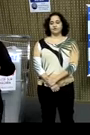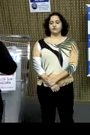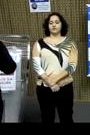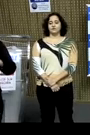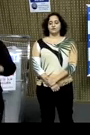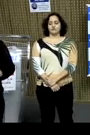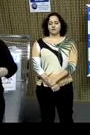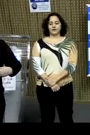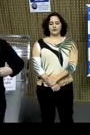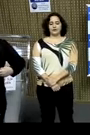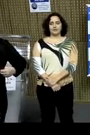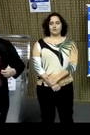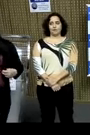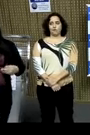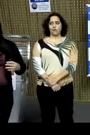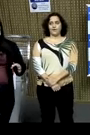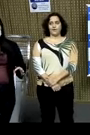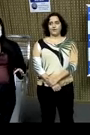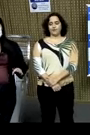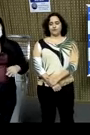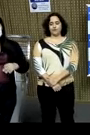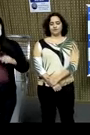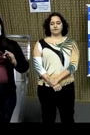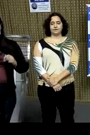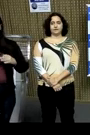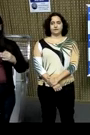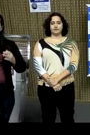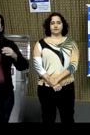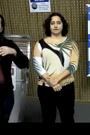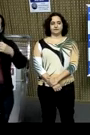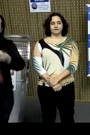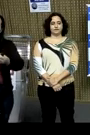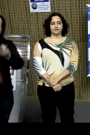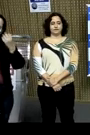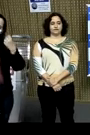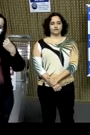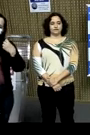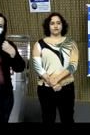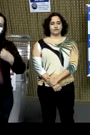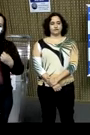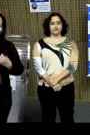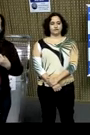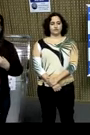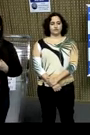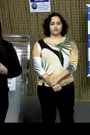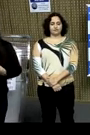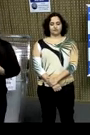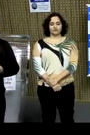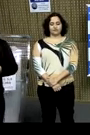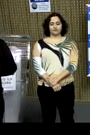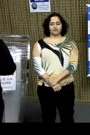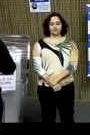na área, que seriam aqui casos de sífilis gestacional, mapeamento e acompanhamento dessa gestação de alto risco